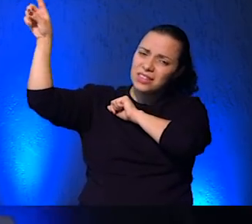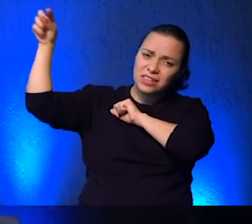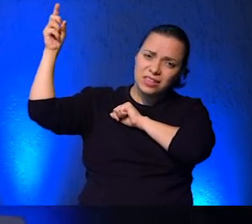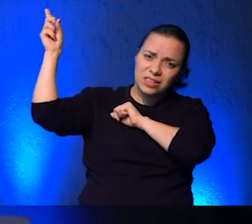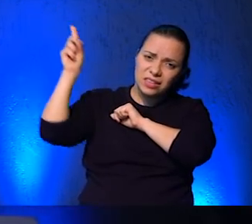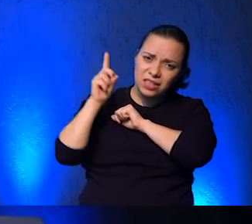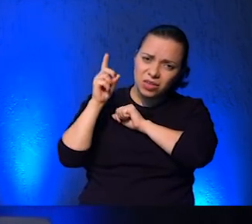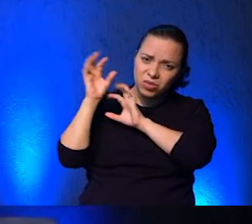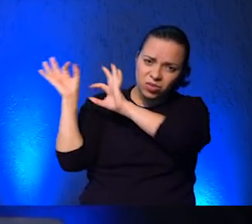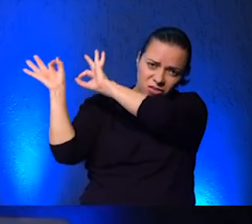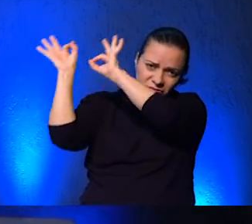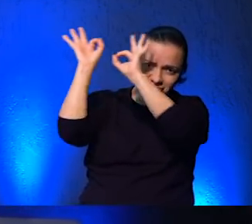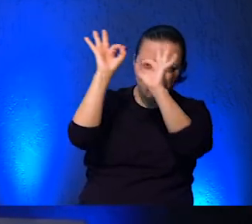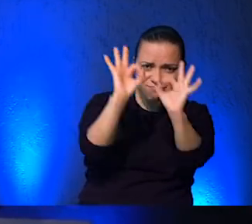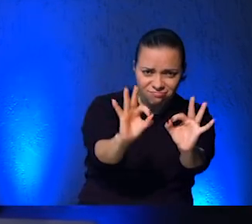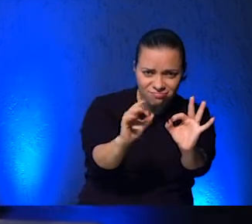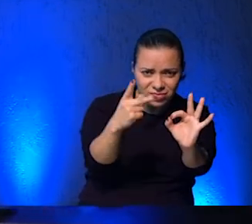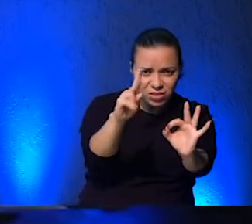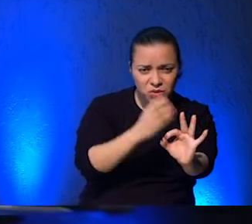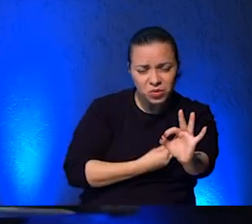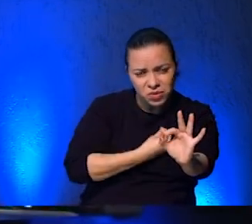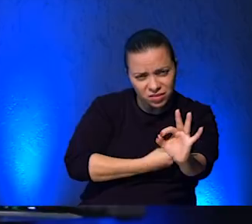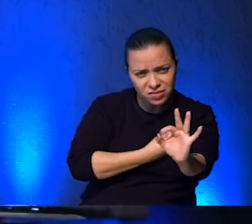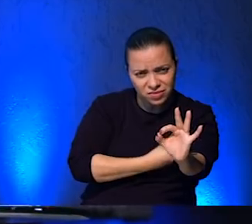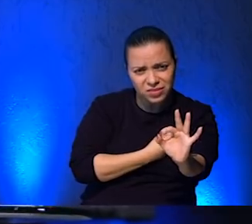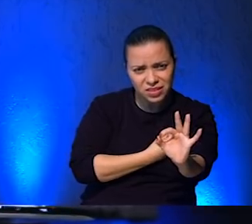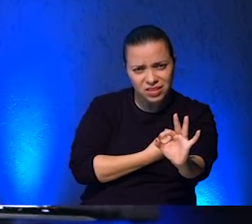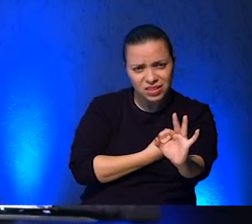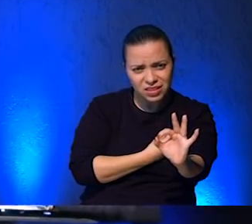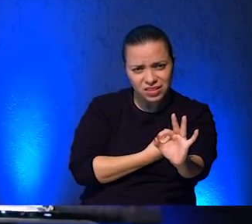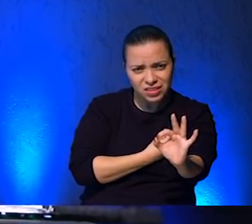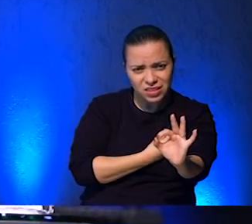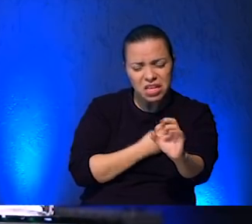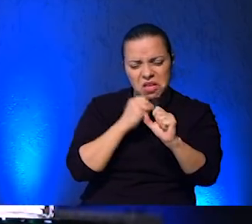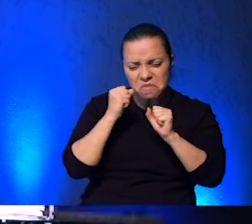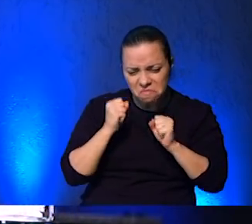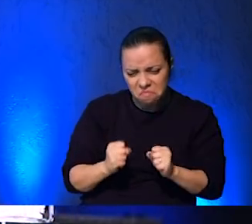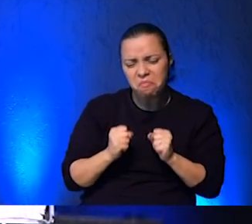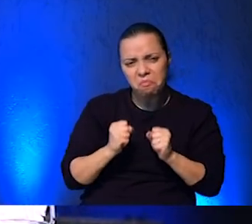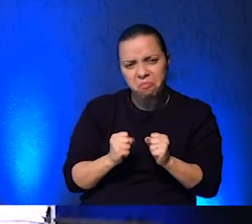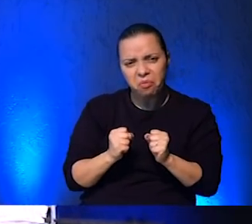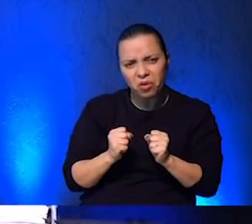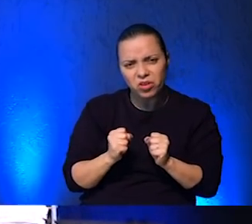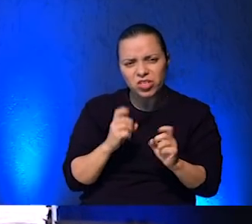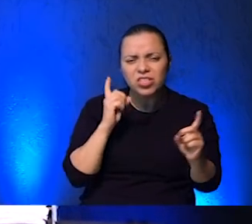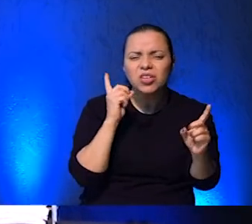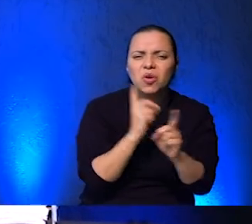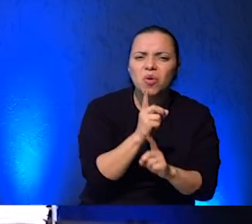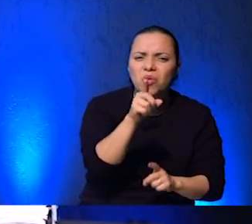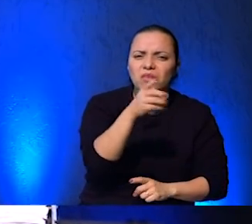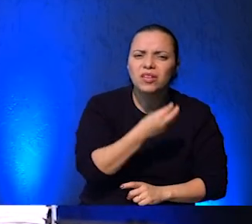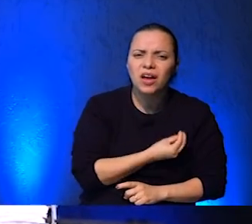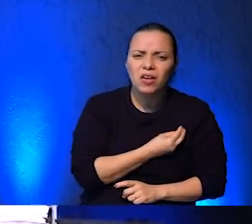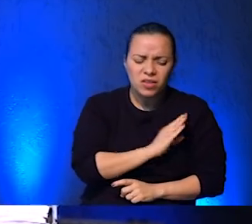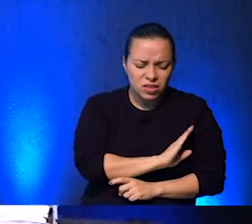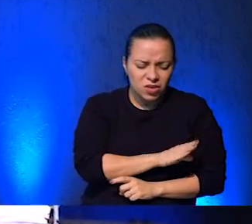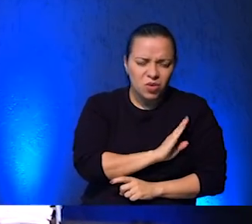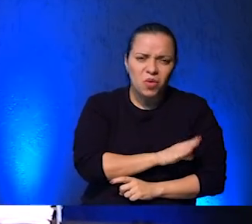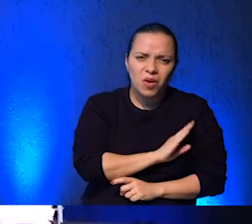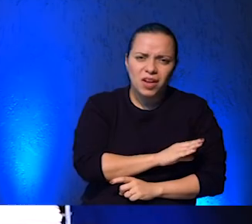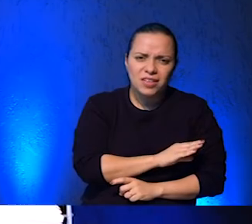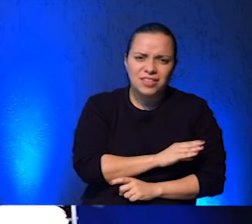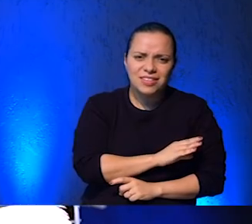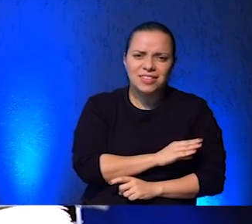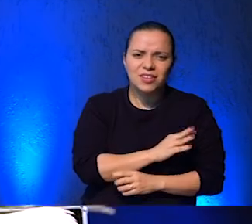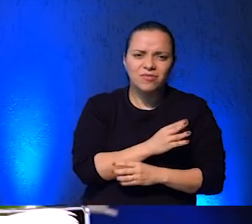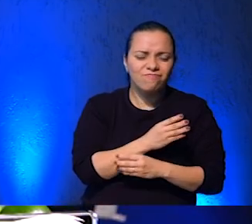se deus olhar para você e ele puder encontrar uma pessoa apegada com ele